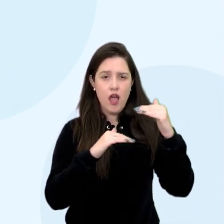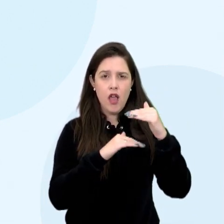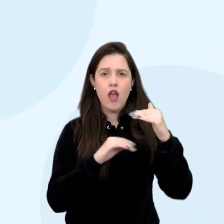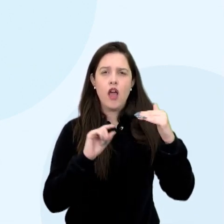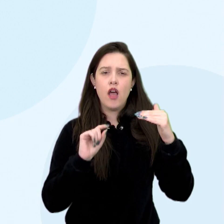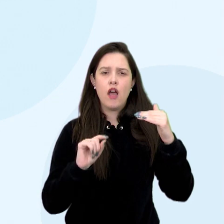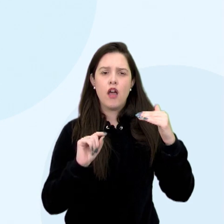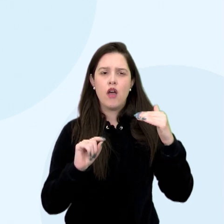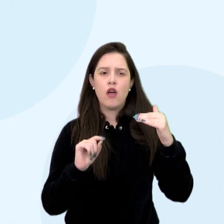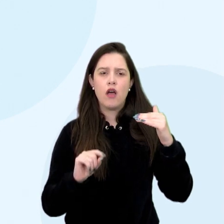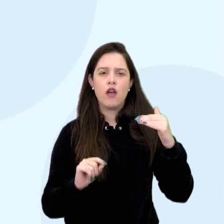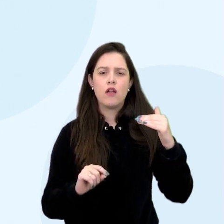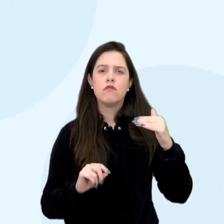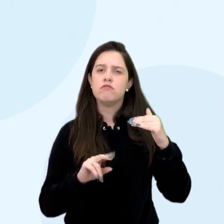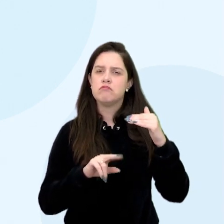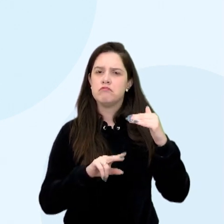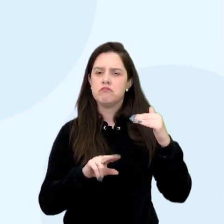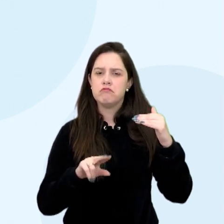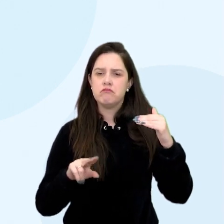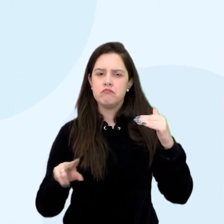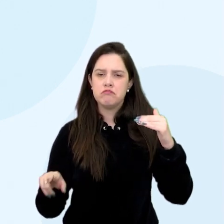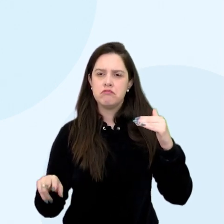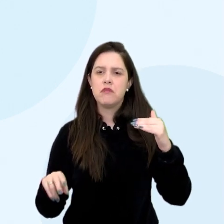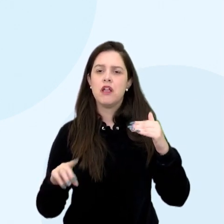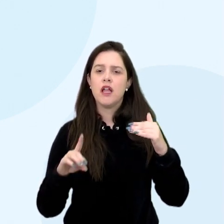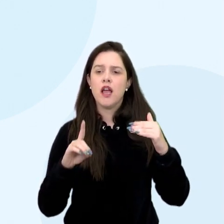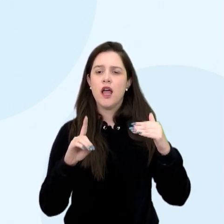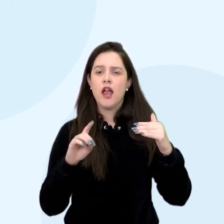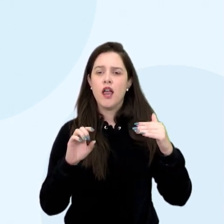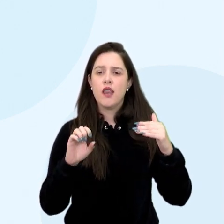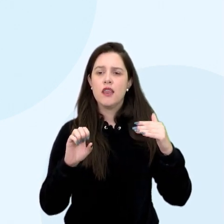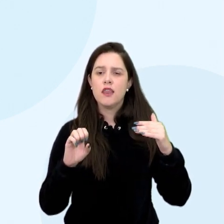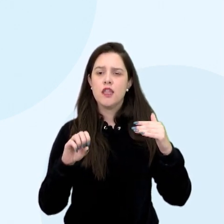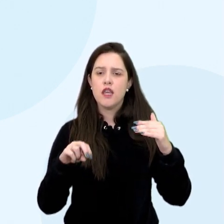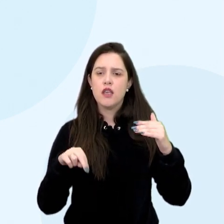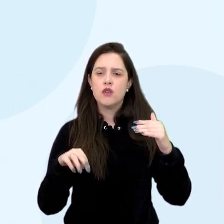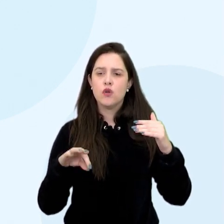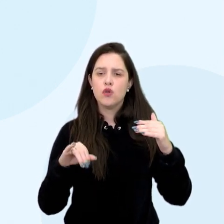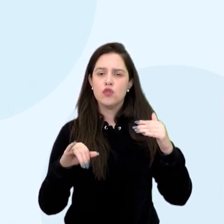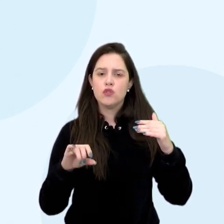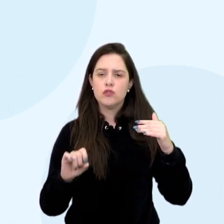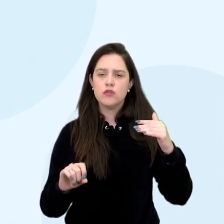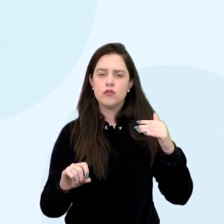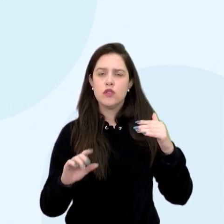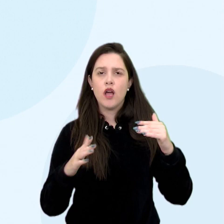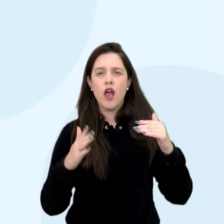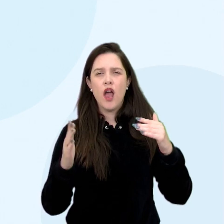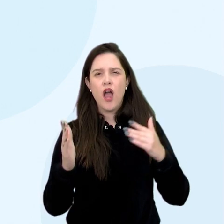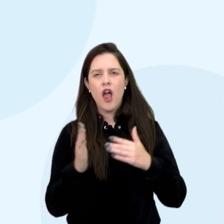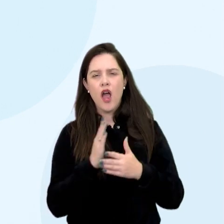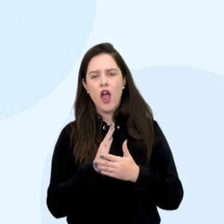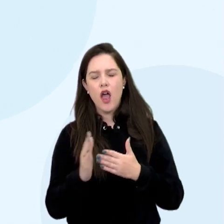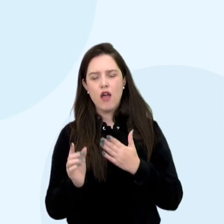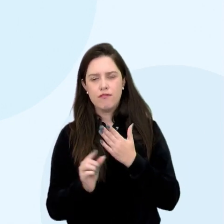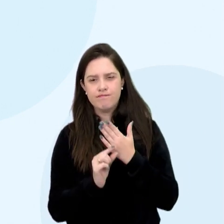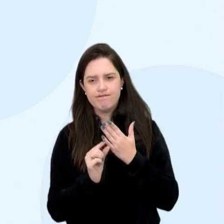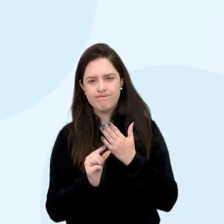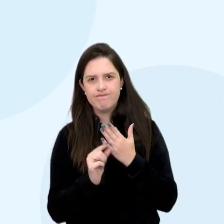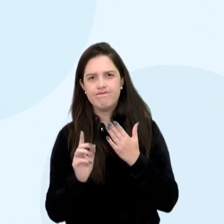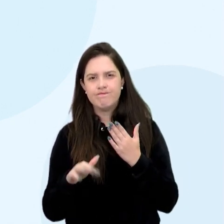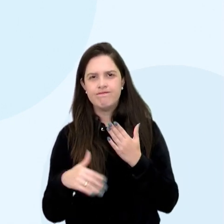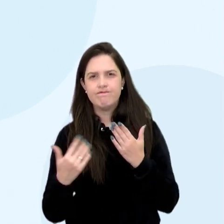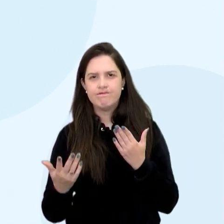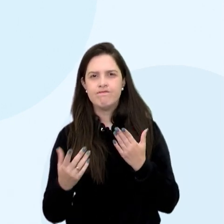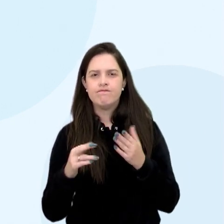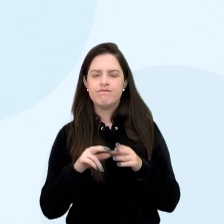planeta, nós temos diversas descontinuidades, que tem o nome aí dos seus autores aí. Então tem a descontinuidade de